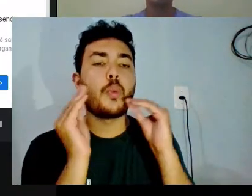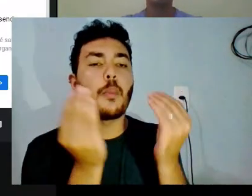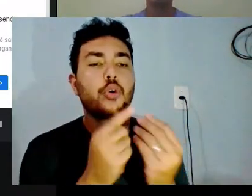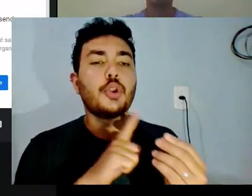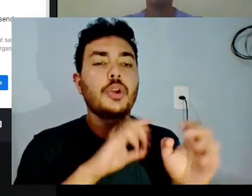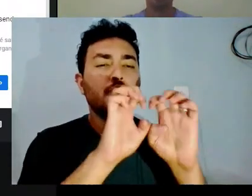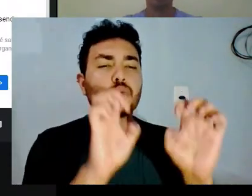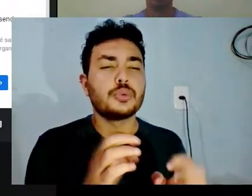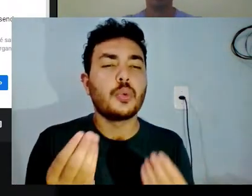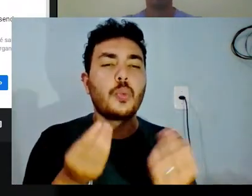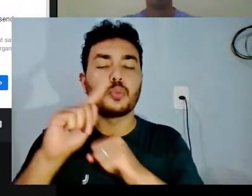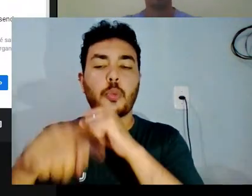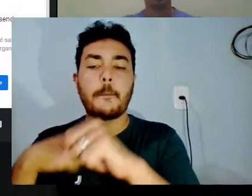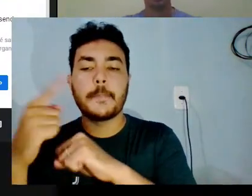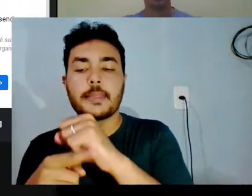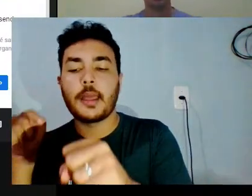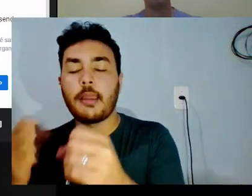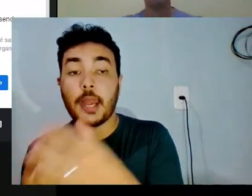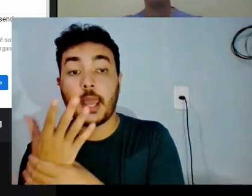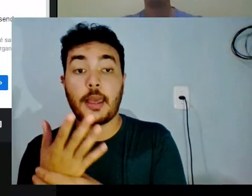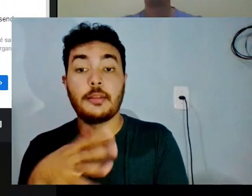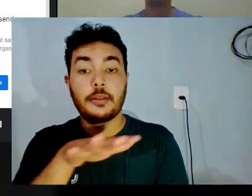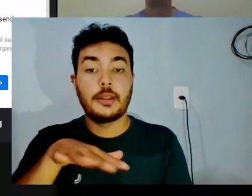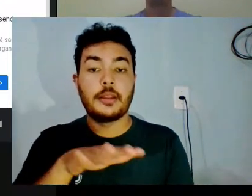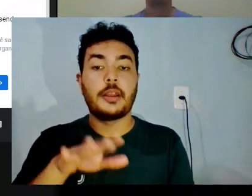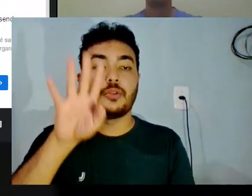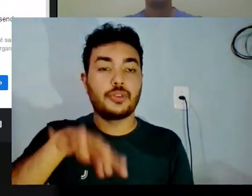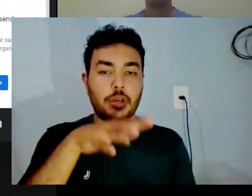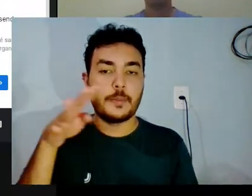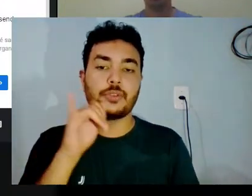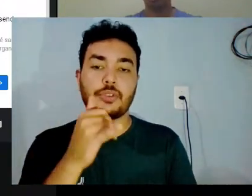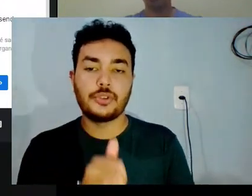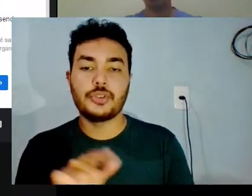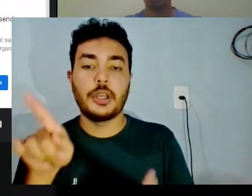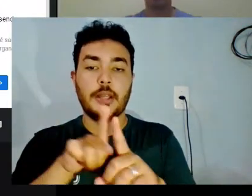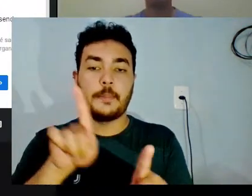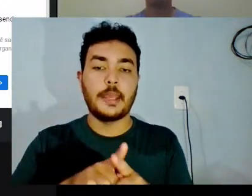os orbitais híbridos são formados, de acordo com o diagrama de energia e a proposição do princípio da exclusão de